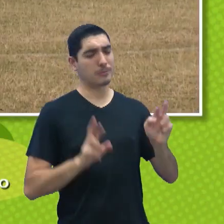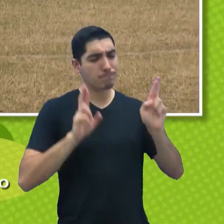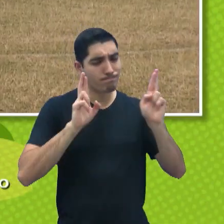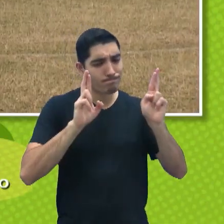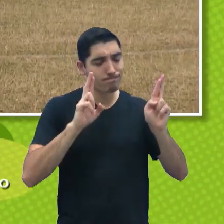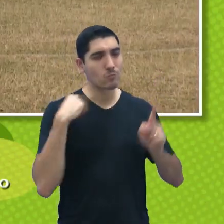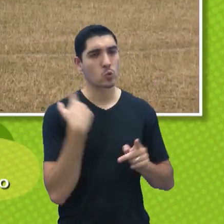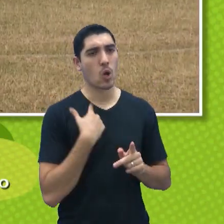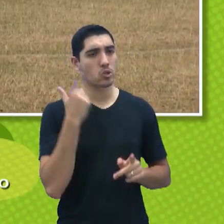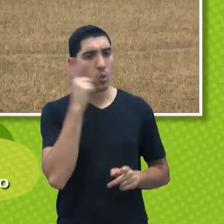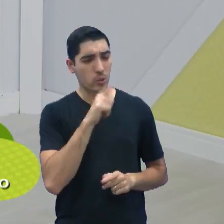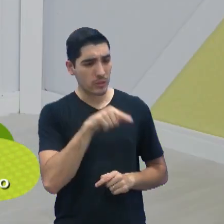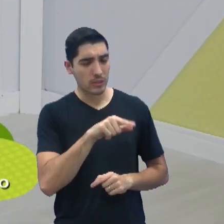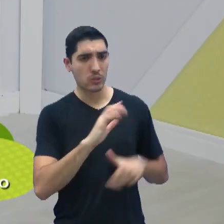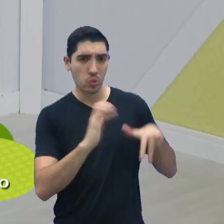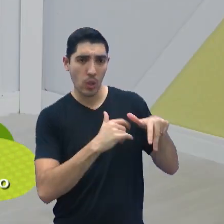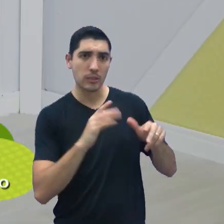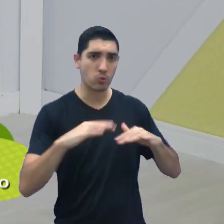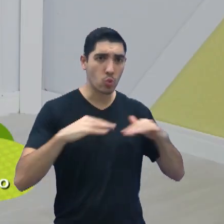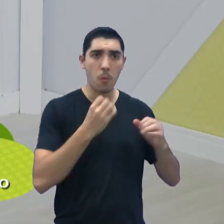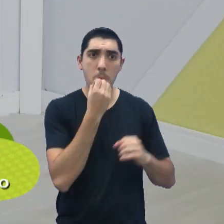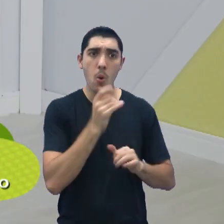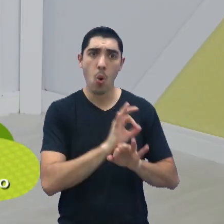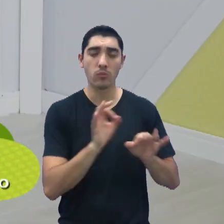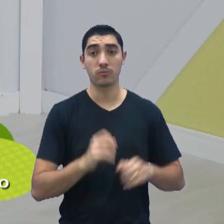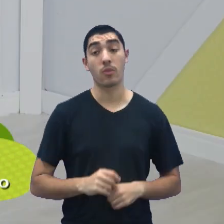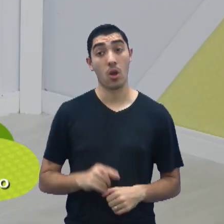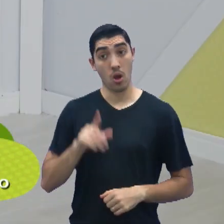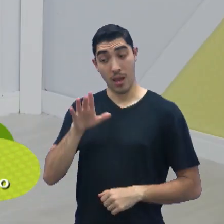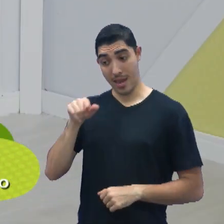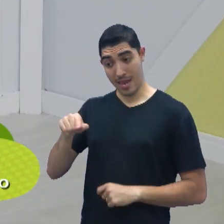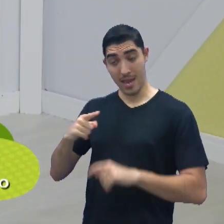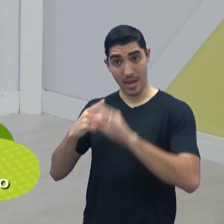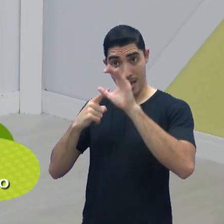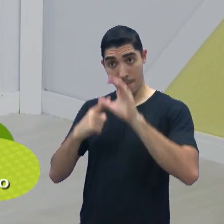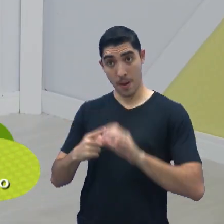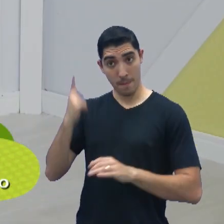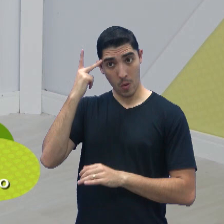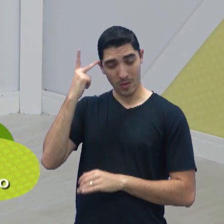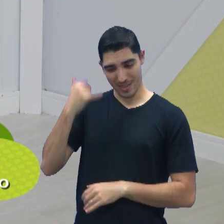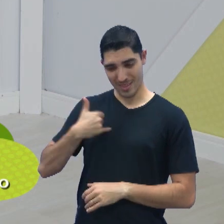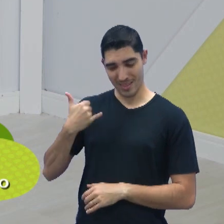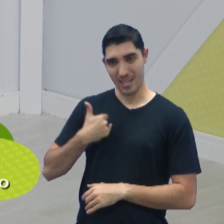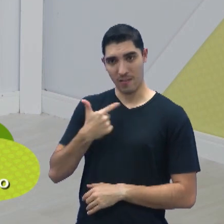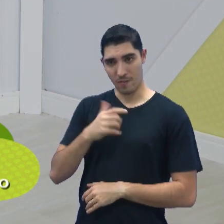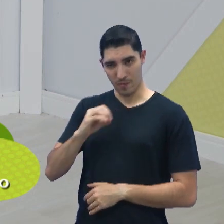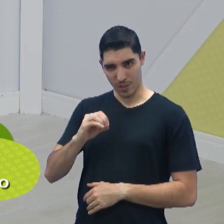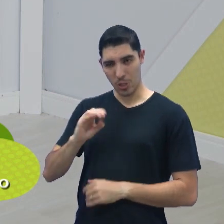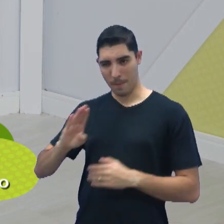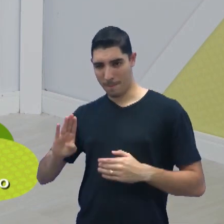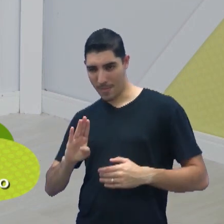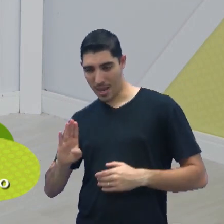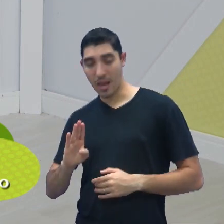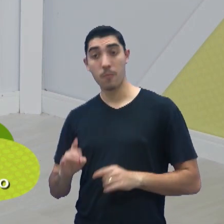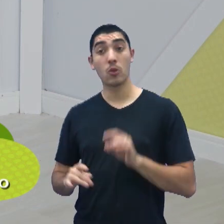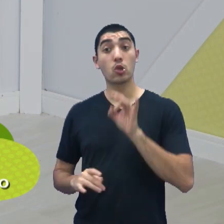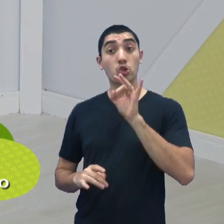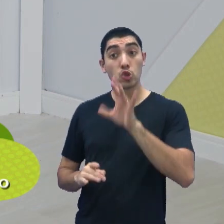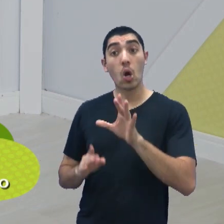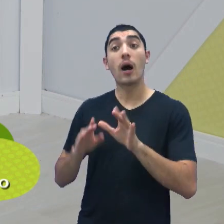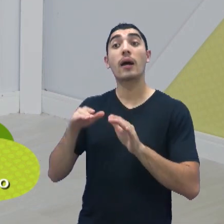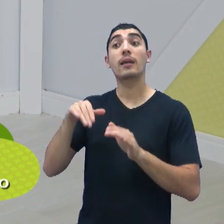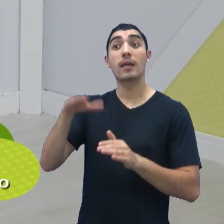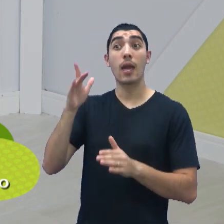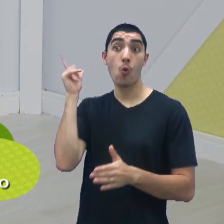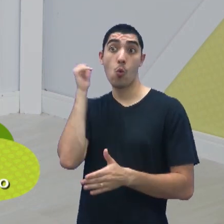Porto Feliz e fazer um bom jogo. Lembrando que este Campeonato Paulista Sub-20 da Série B, somente os finalistas garantem